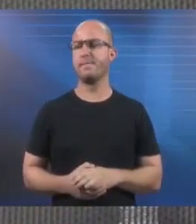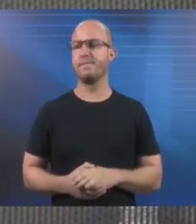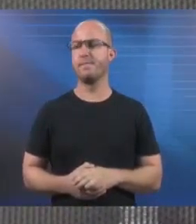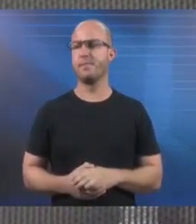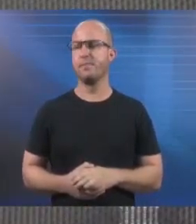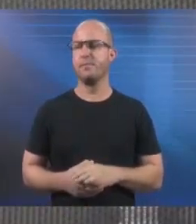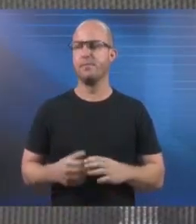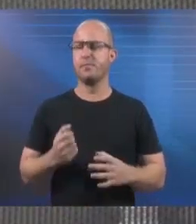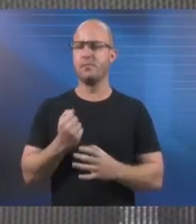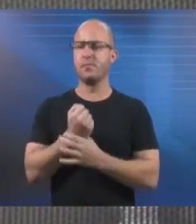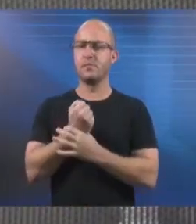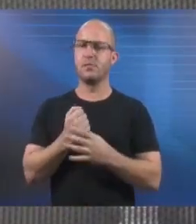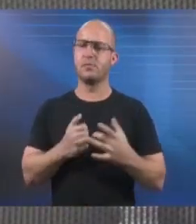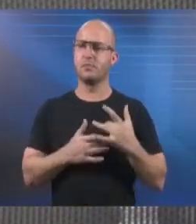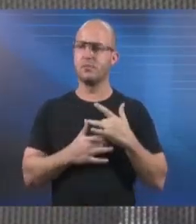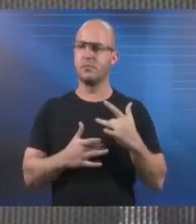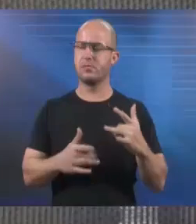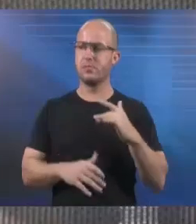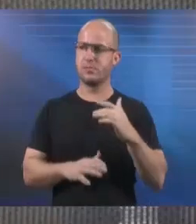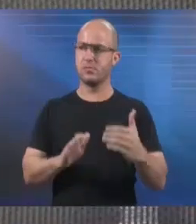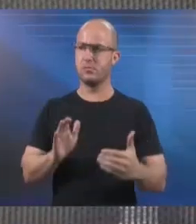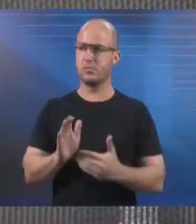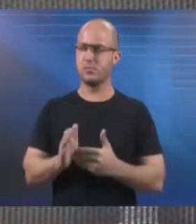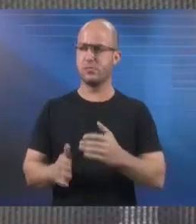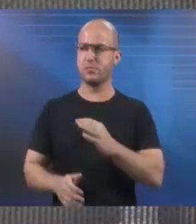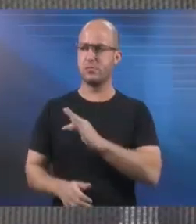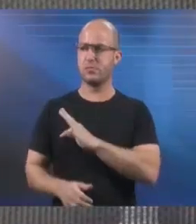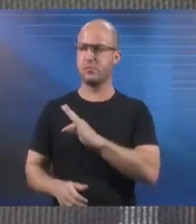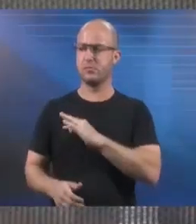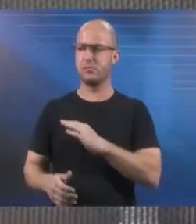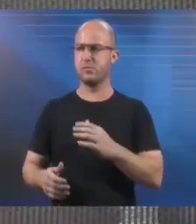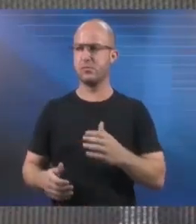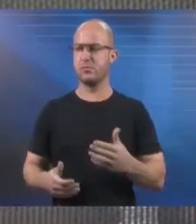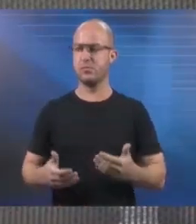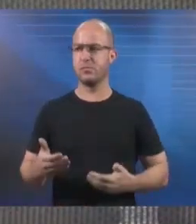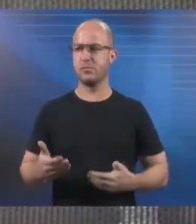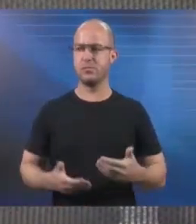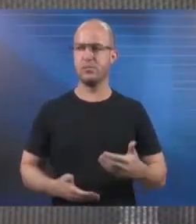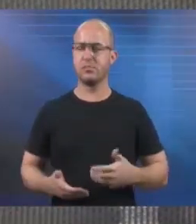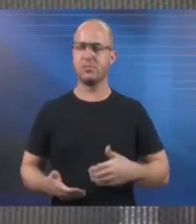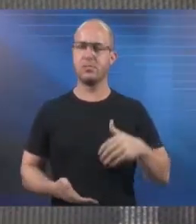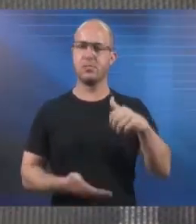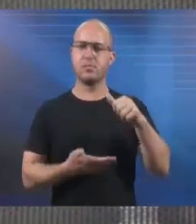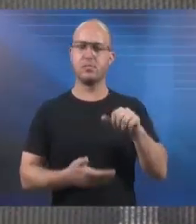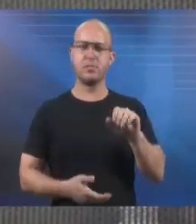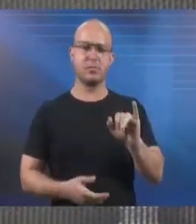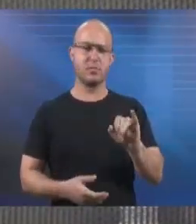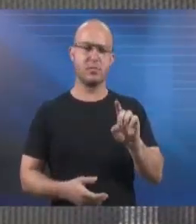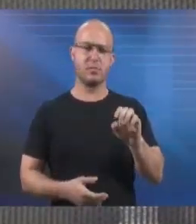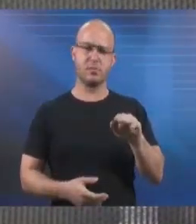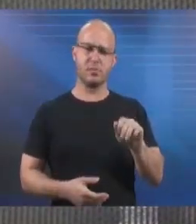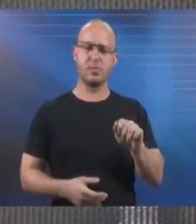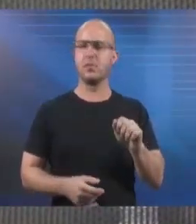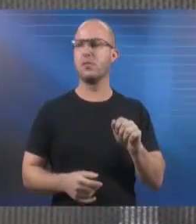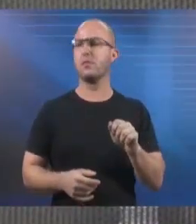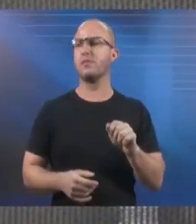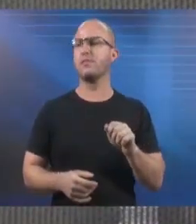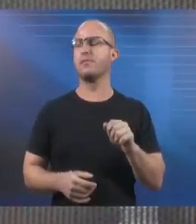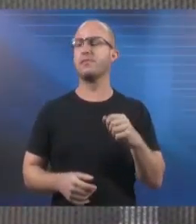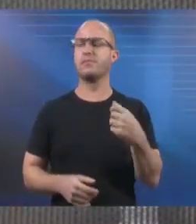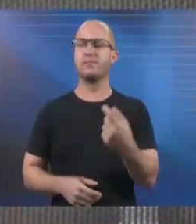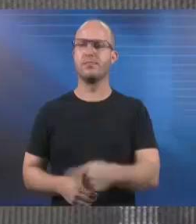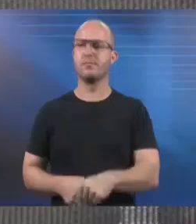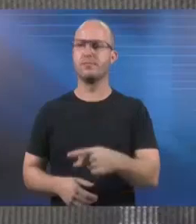também minha solidariedade a todos os técnicos funcionários bolsistas do idema vou dizer que aqui